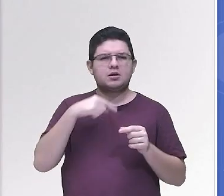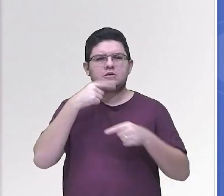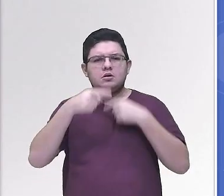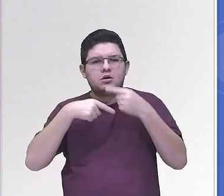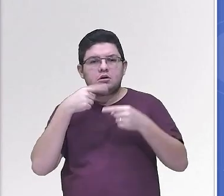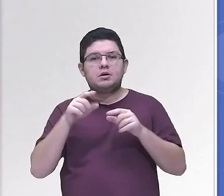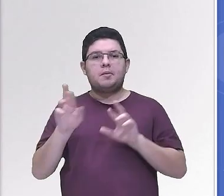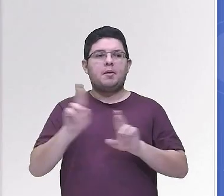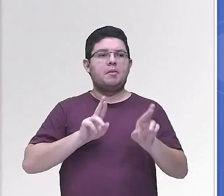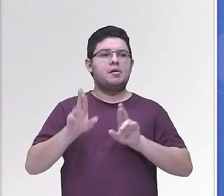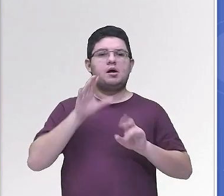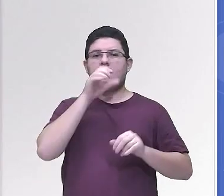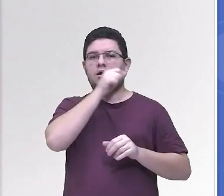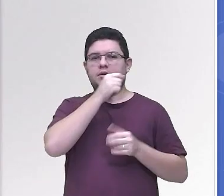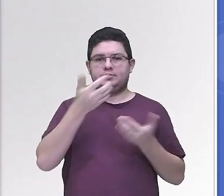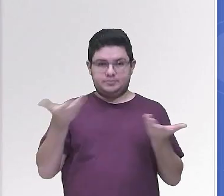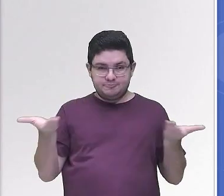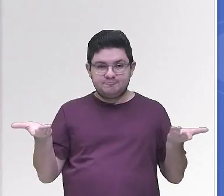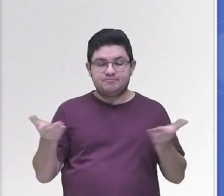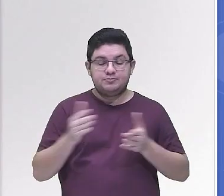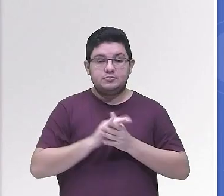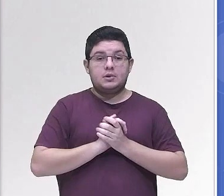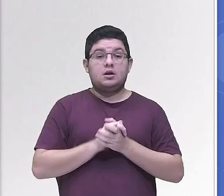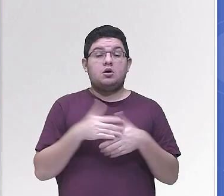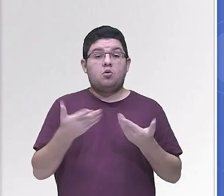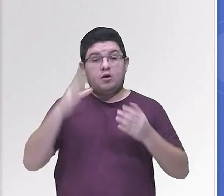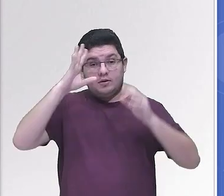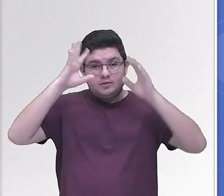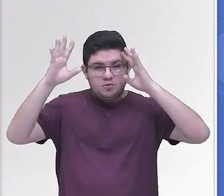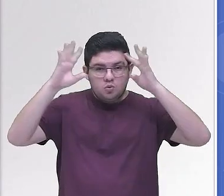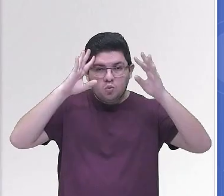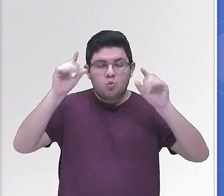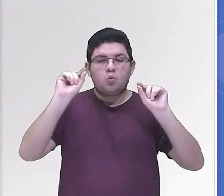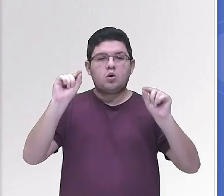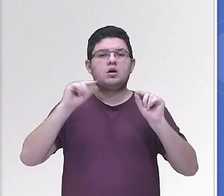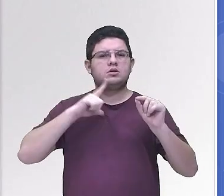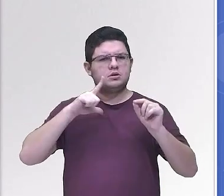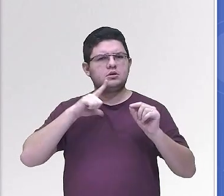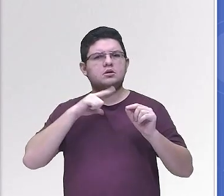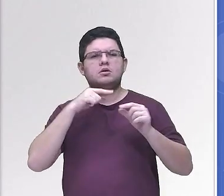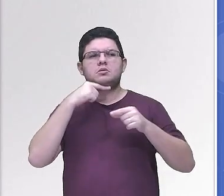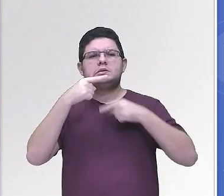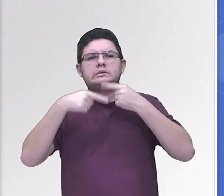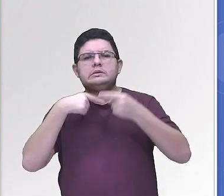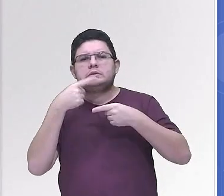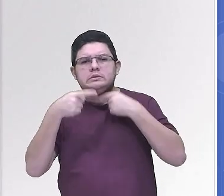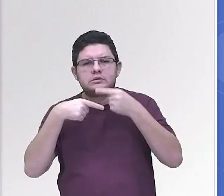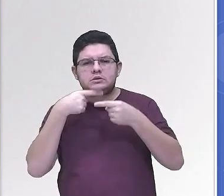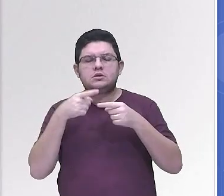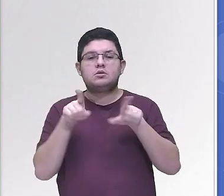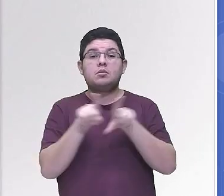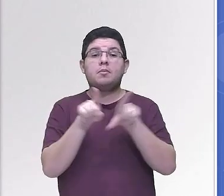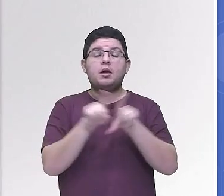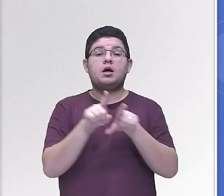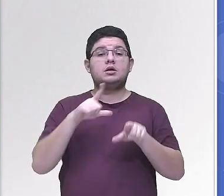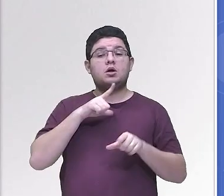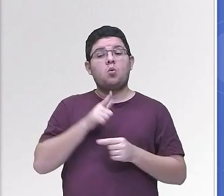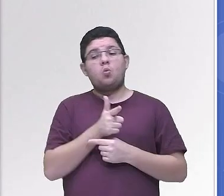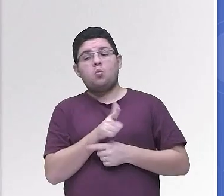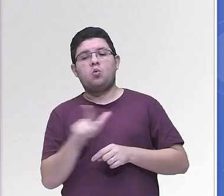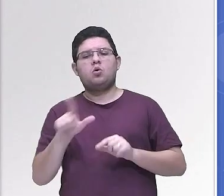nós, né? Então, a filosofia, ela tanto preza a interrogação, mas não poderia mesmo de se furtar o seu